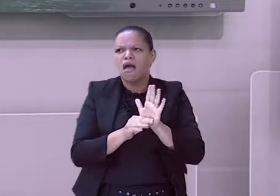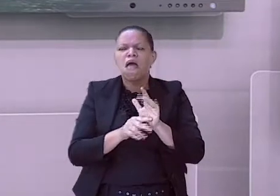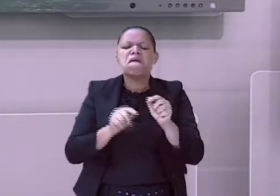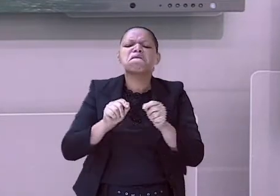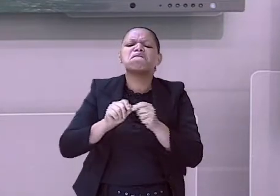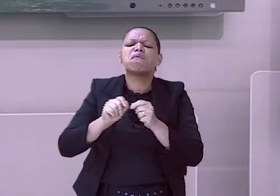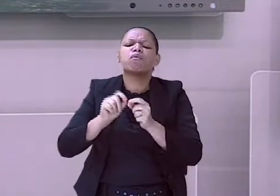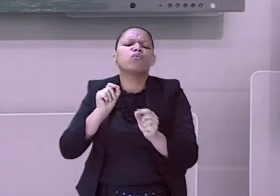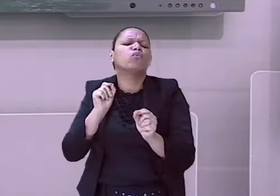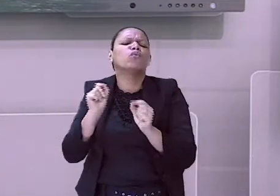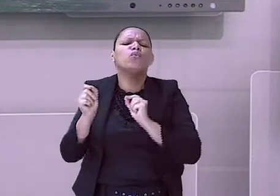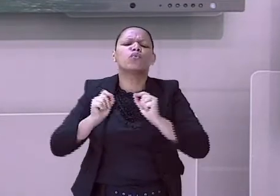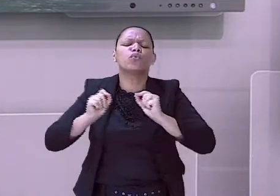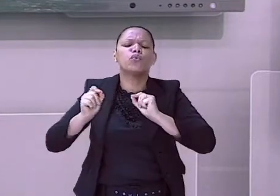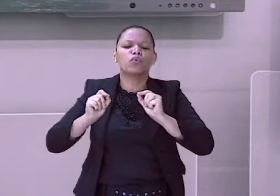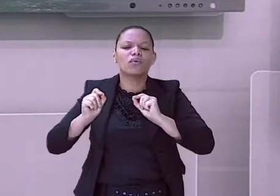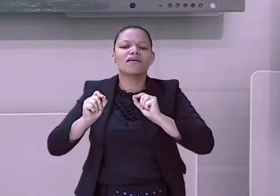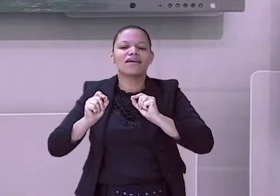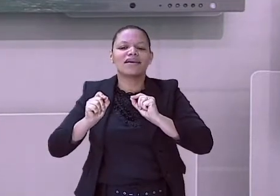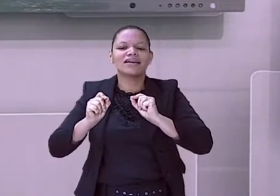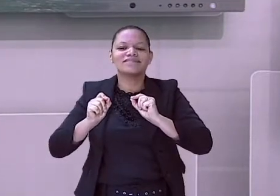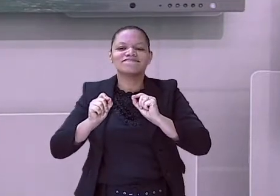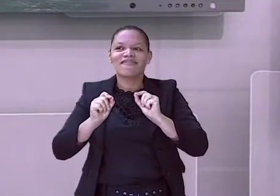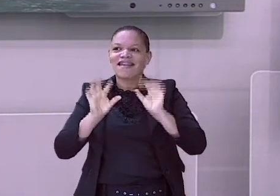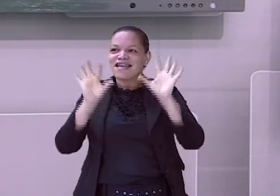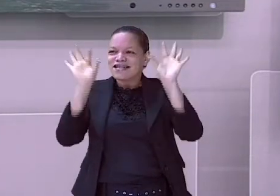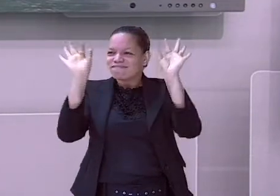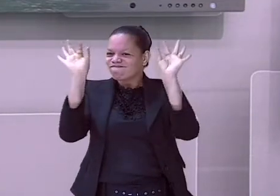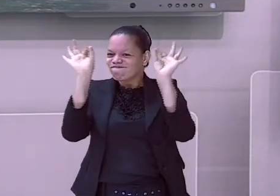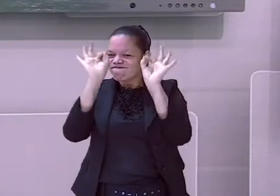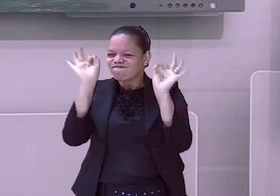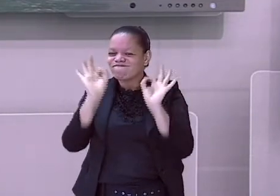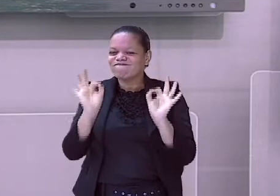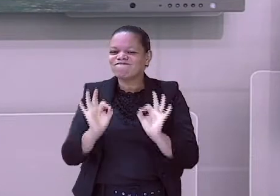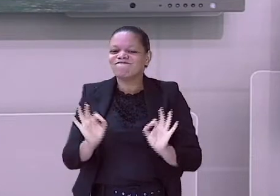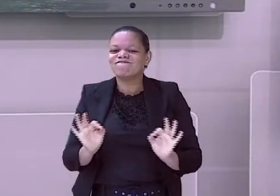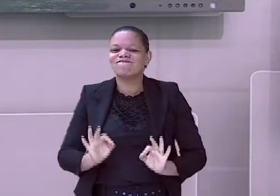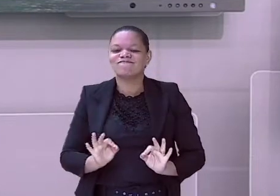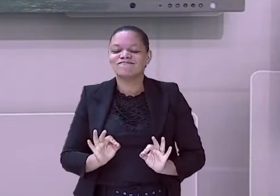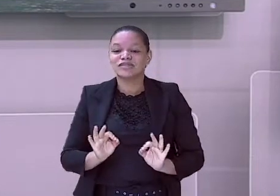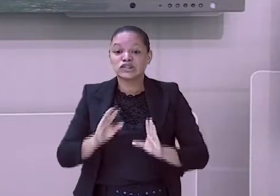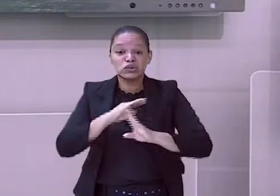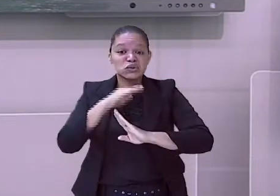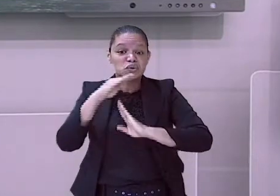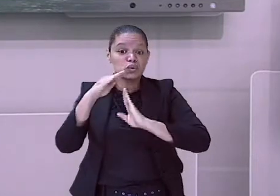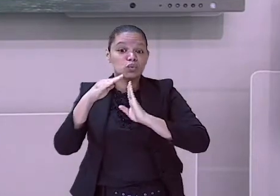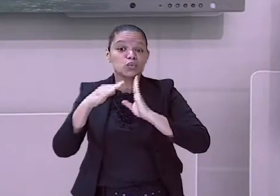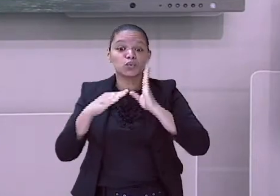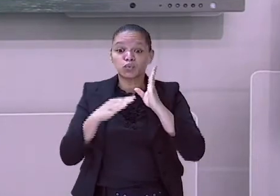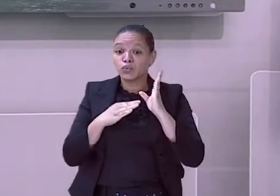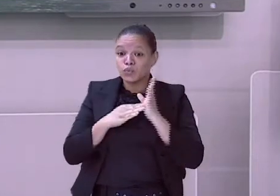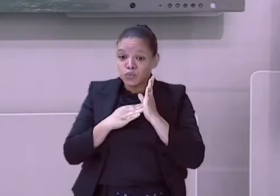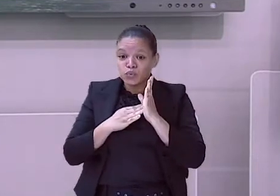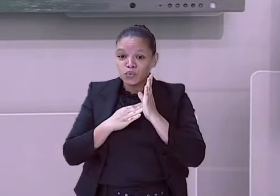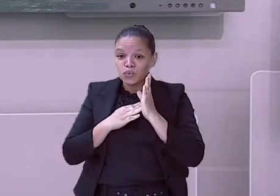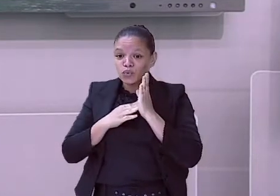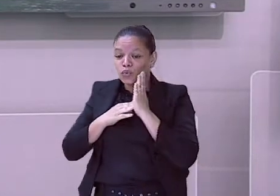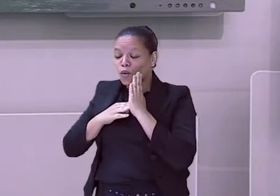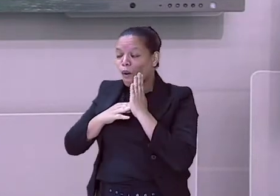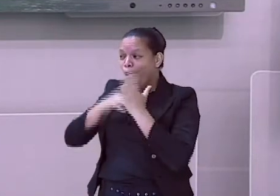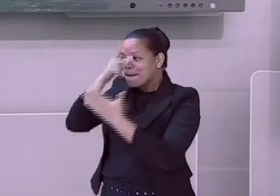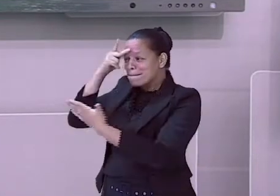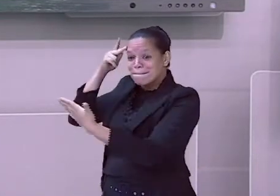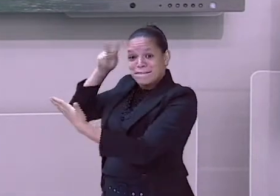Ele quer que você, já de início, comece a entender a